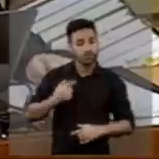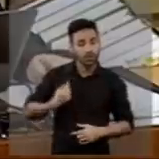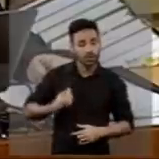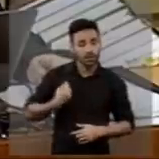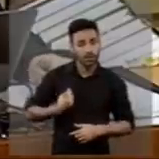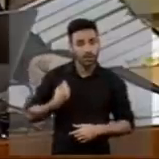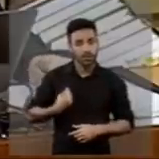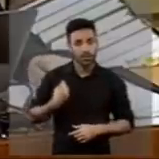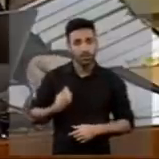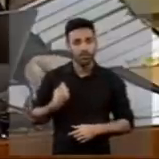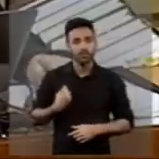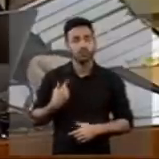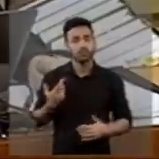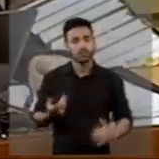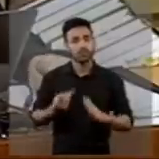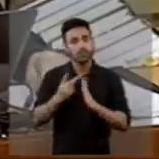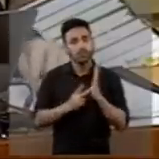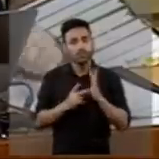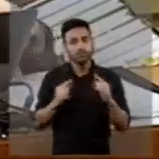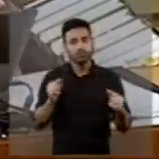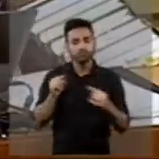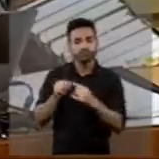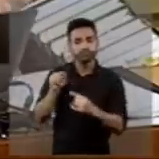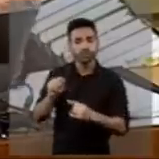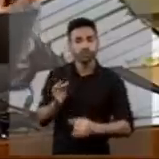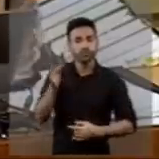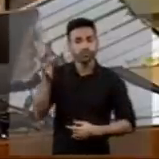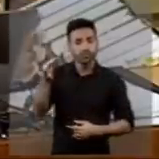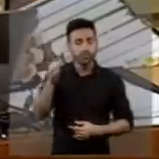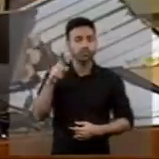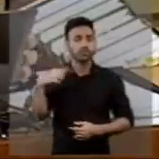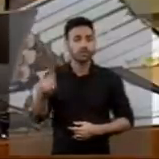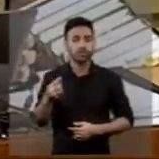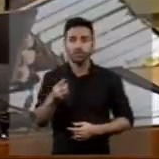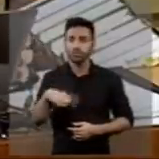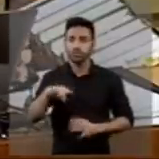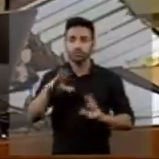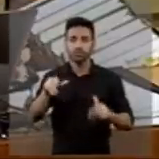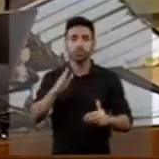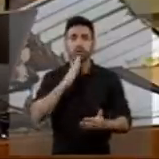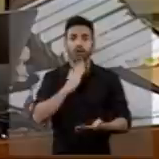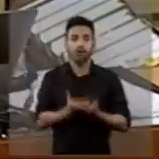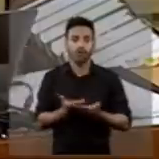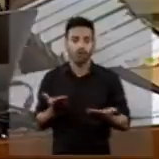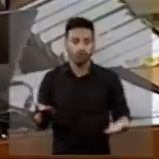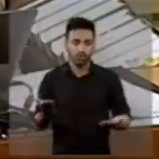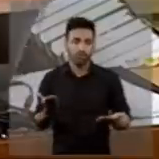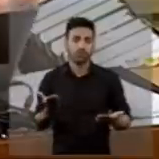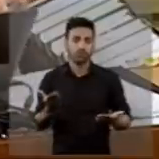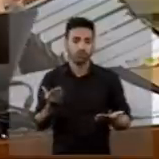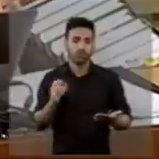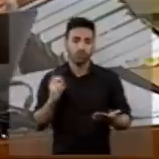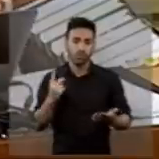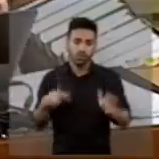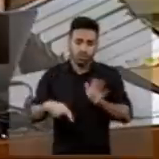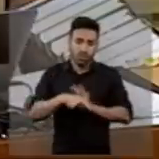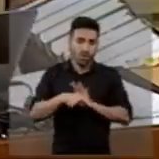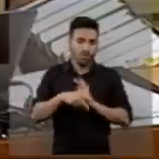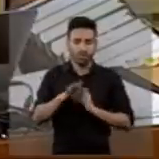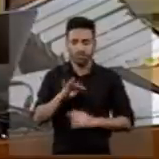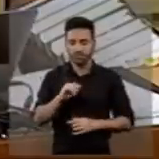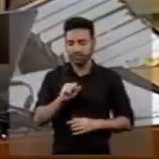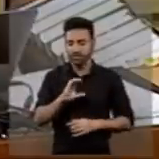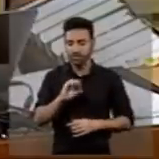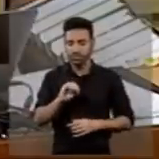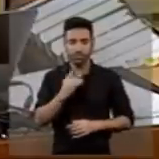condições, isto se projeta no futuro e gera uma certa perplexidade para o contribuinte ou para o próprio fisco.